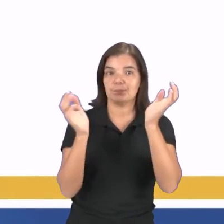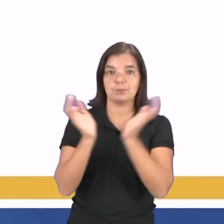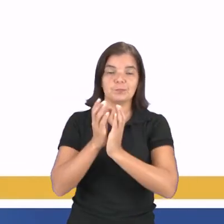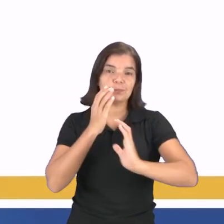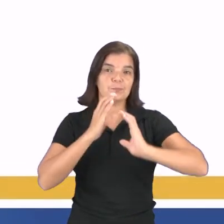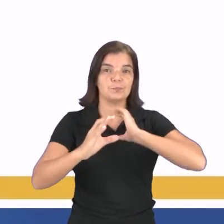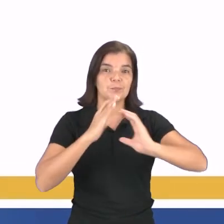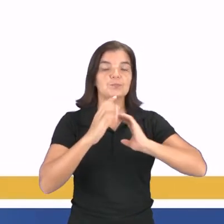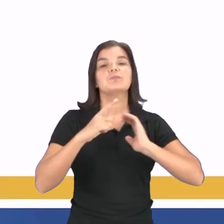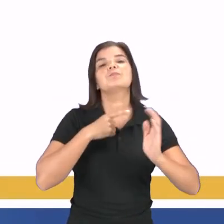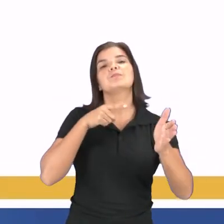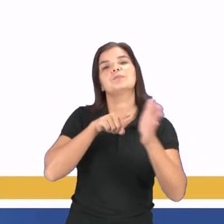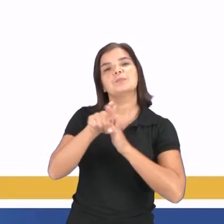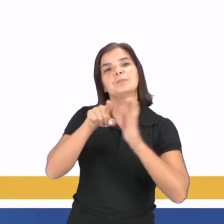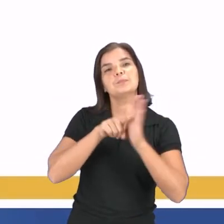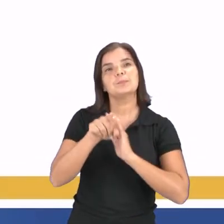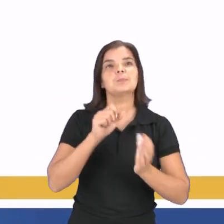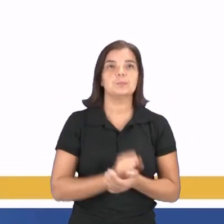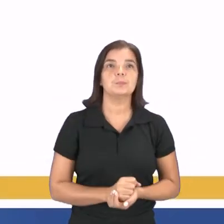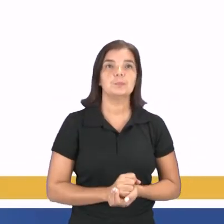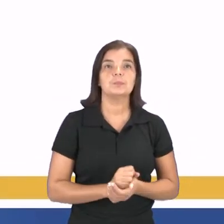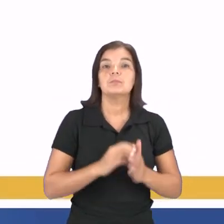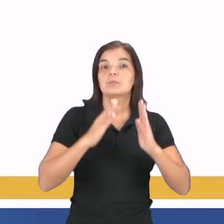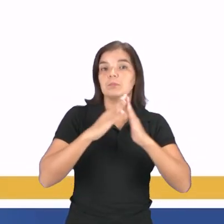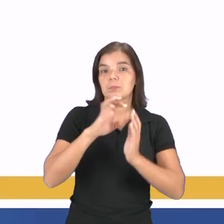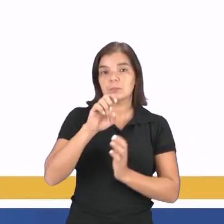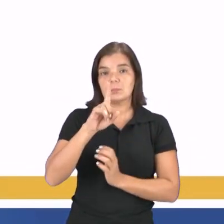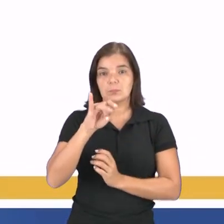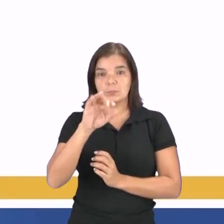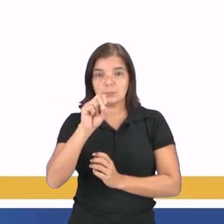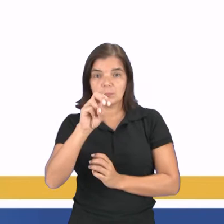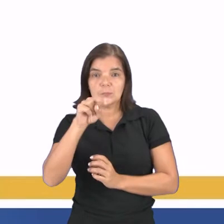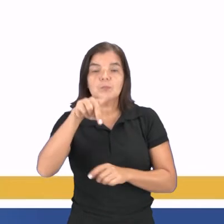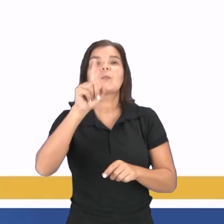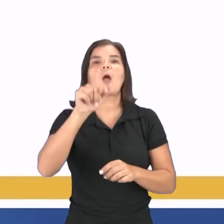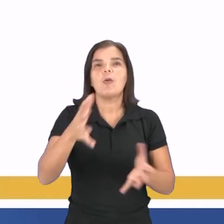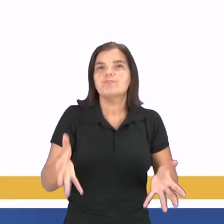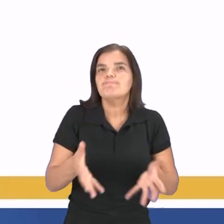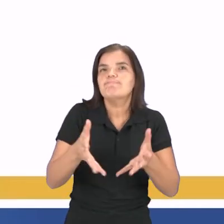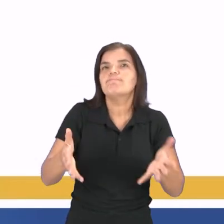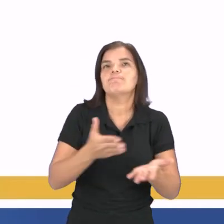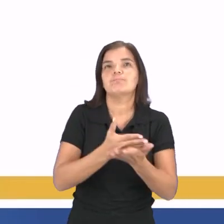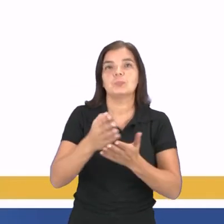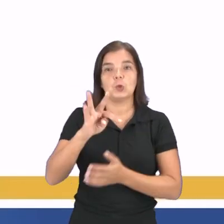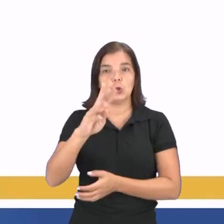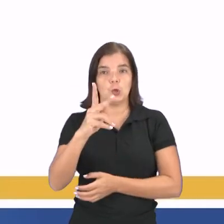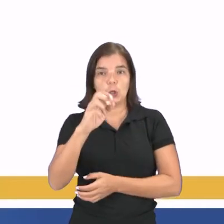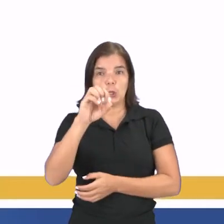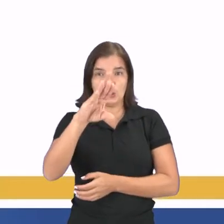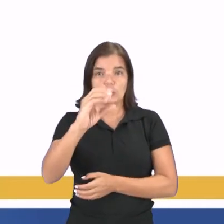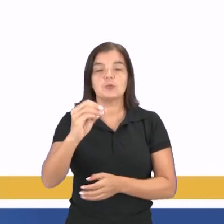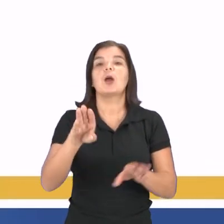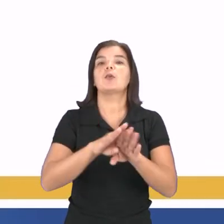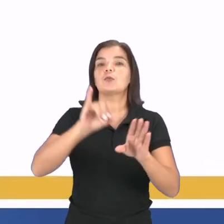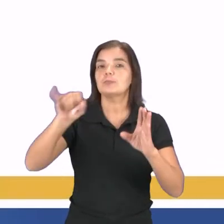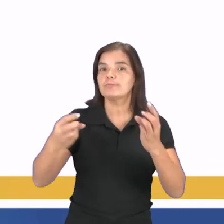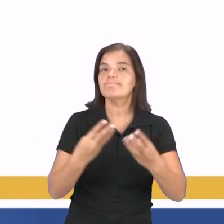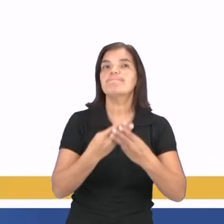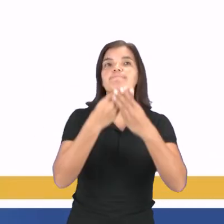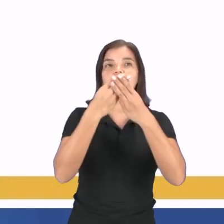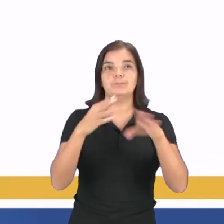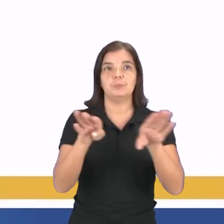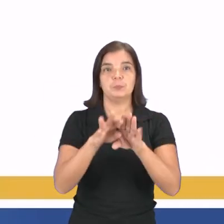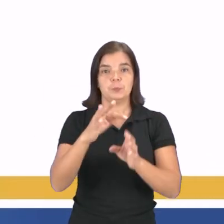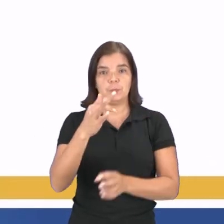fonográfica, eu tenho uma perguntinha para vocês. A Casa Edison era uma iniciativa do imigrante tcheco de origem judaica Frederico